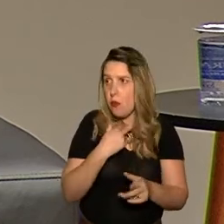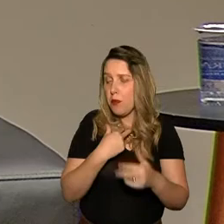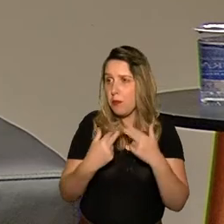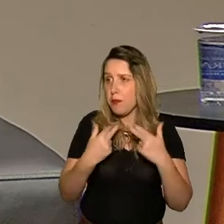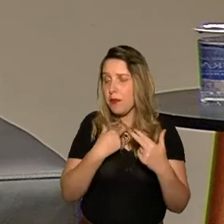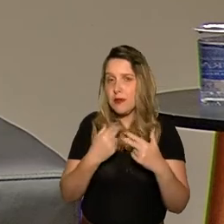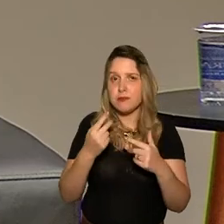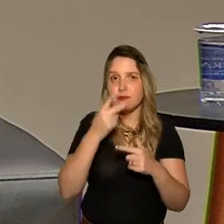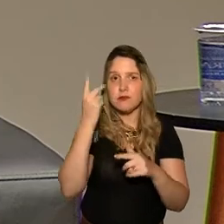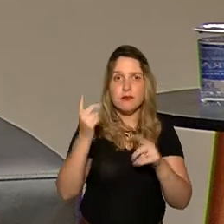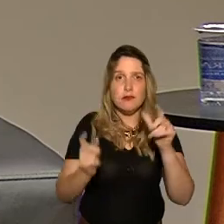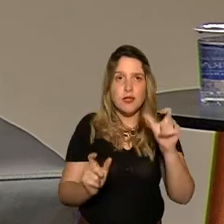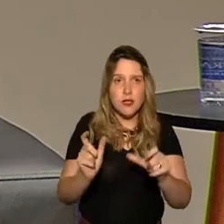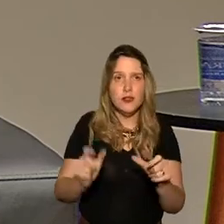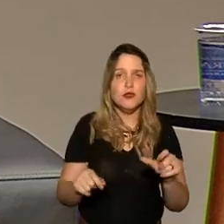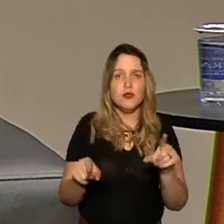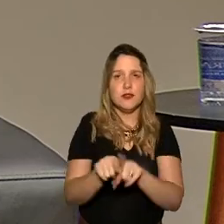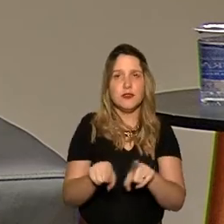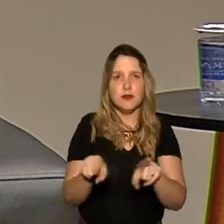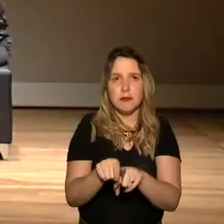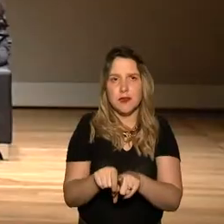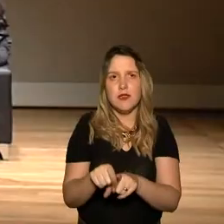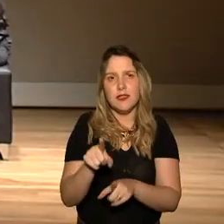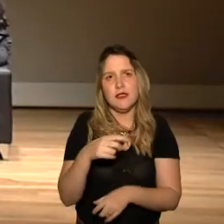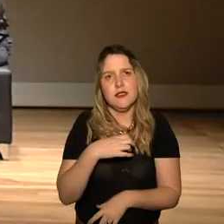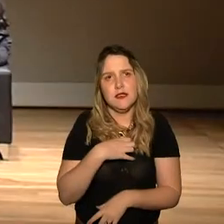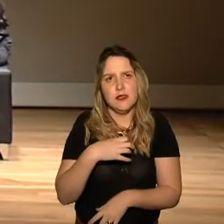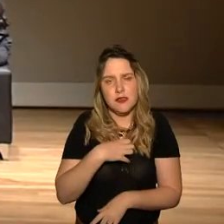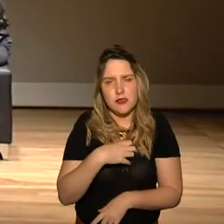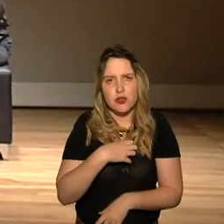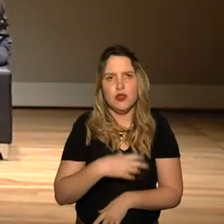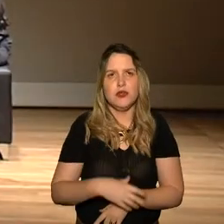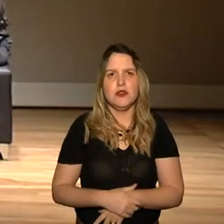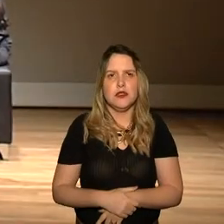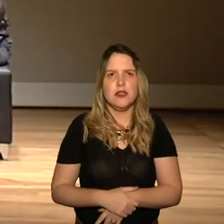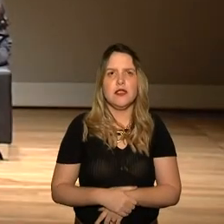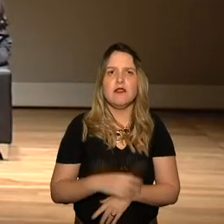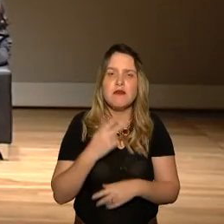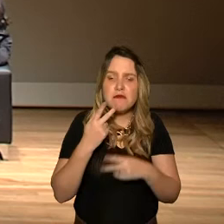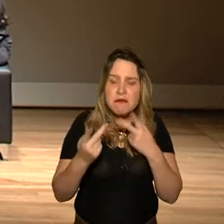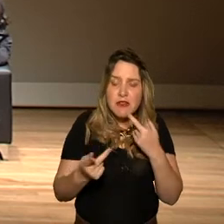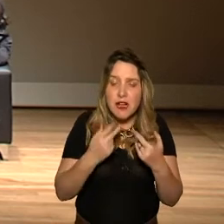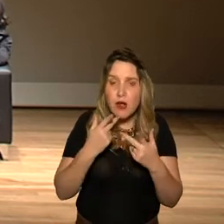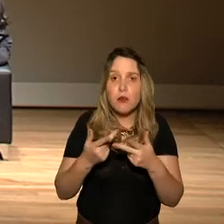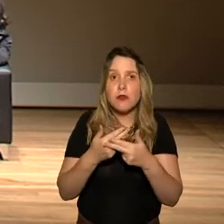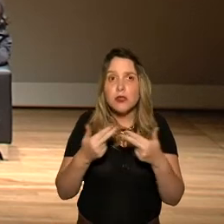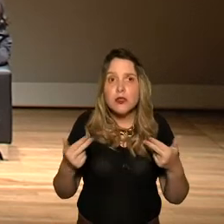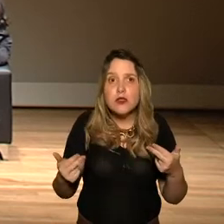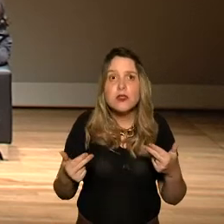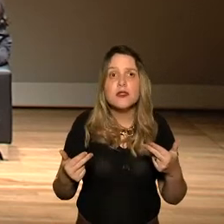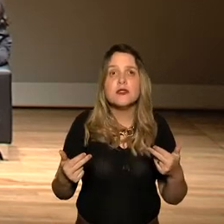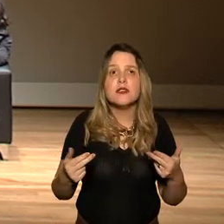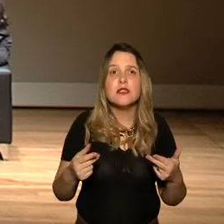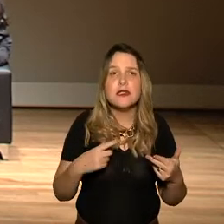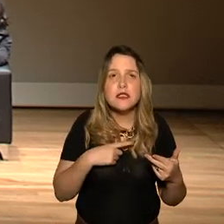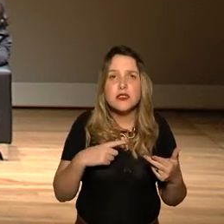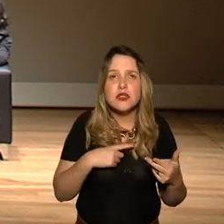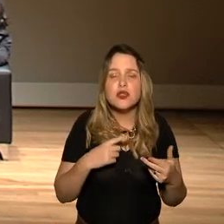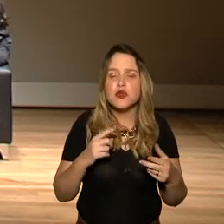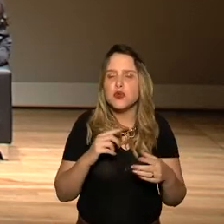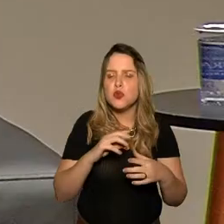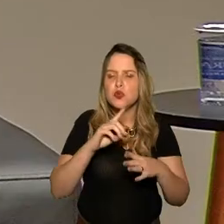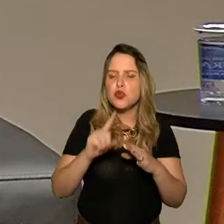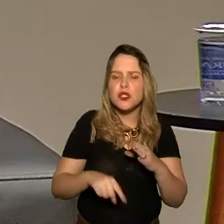por pessoas não brancas né Isso é o que tá muito em PA é uma questão legítima e